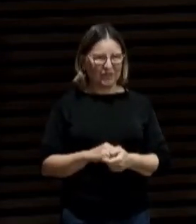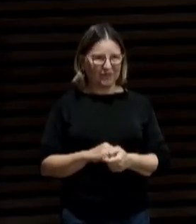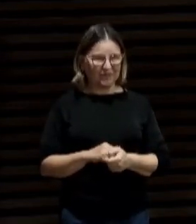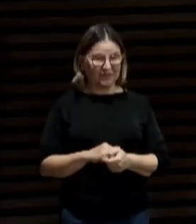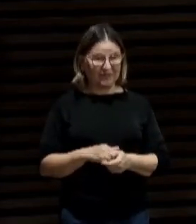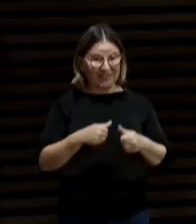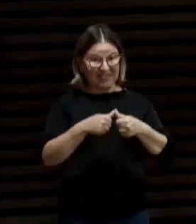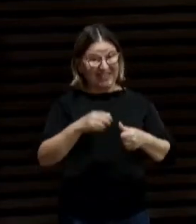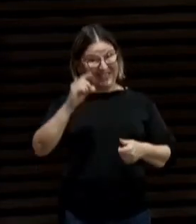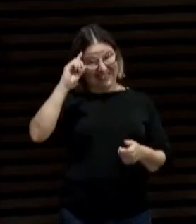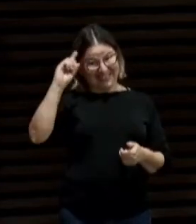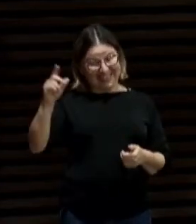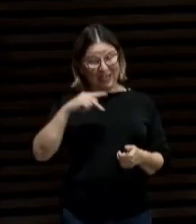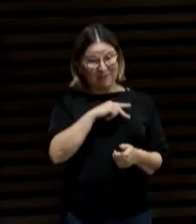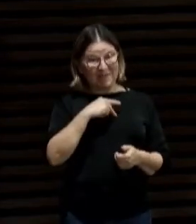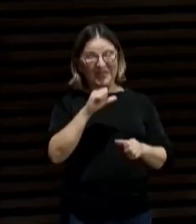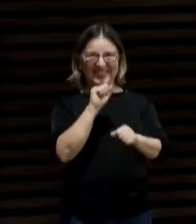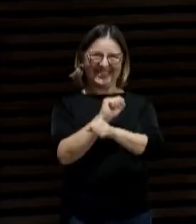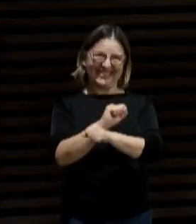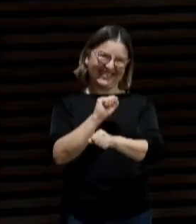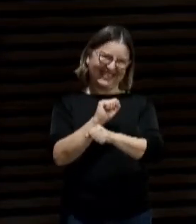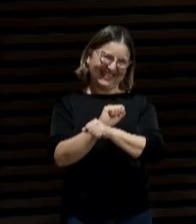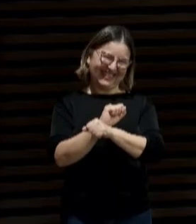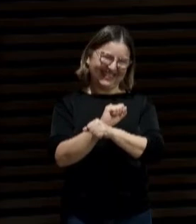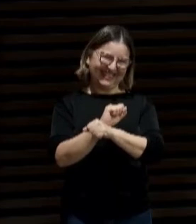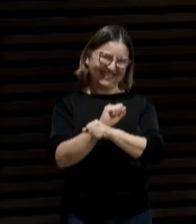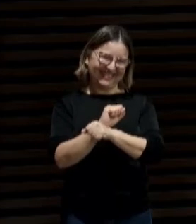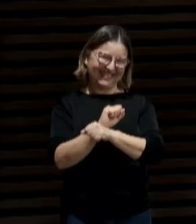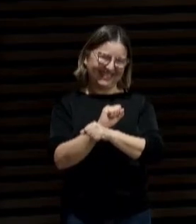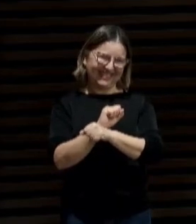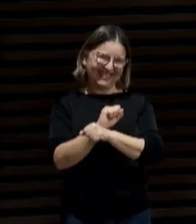Esse é o dia que Paulo esperava, meus amados.